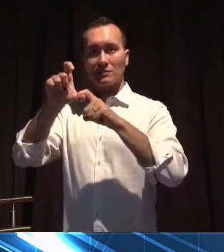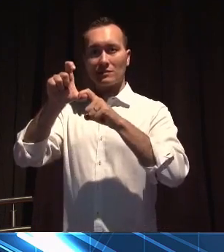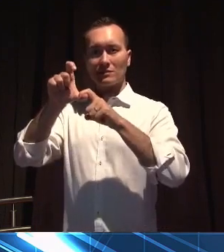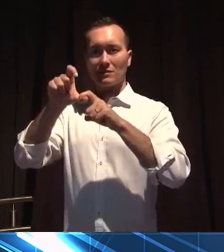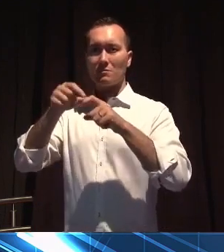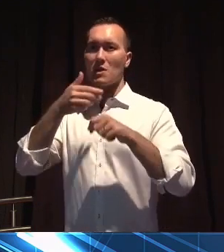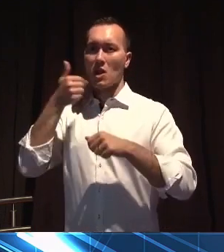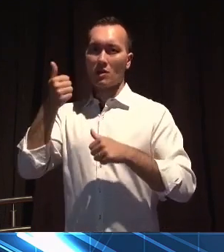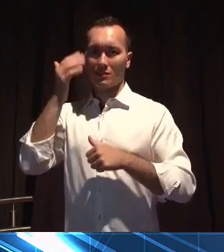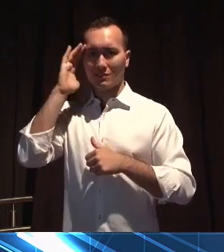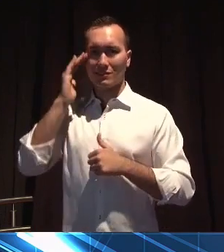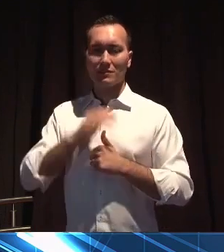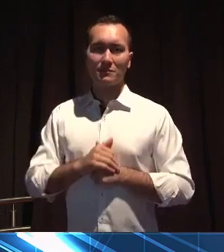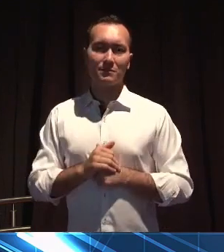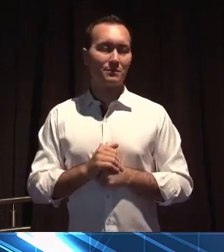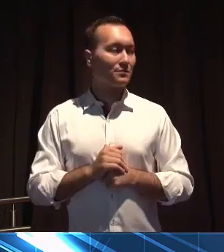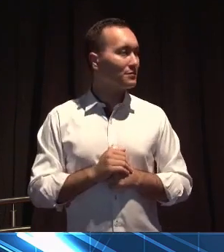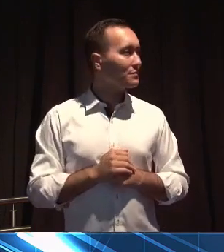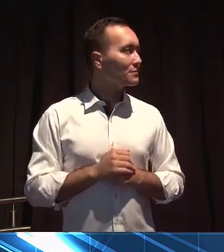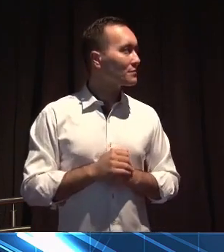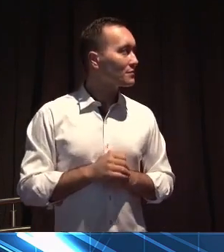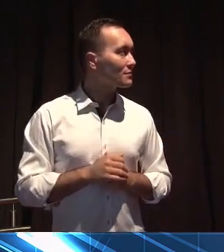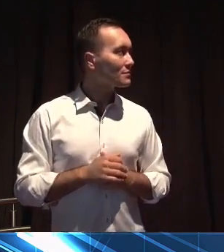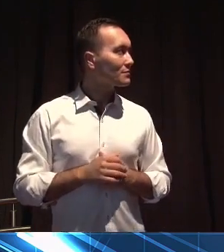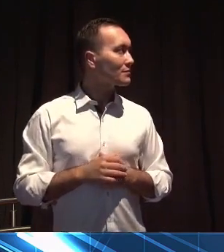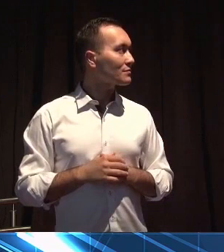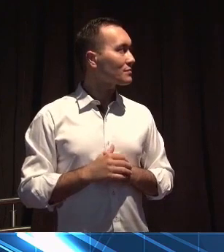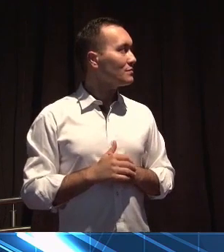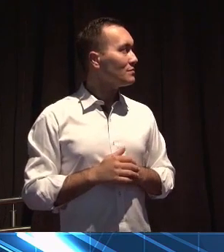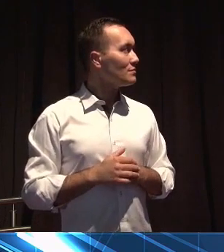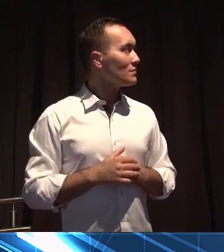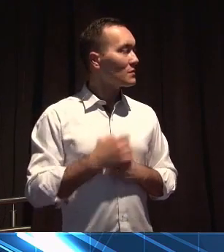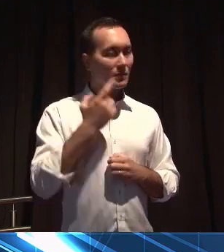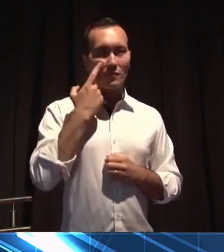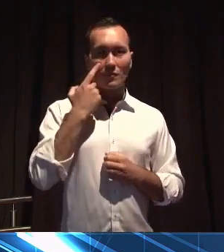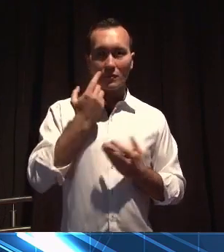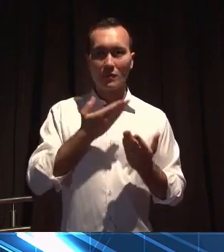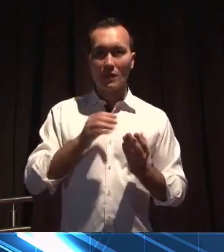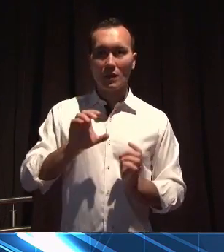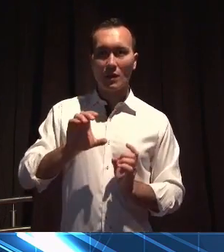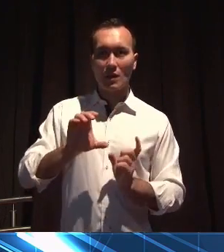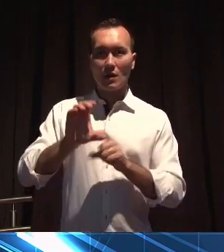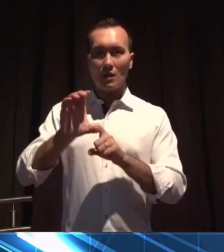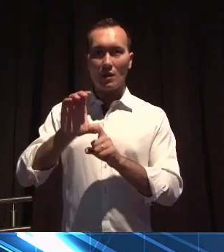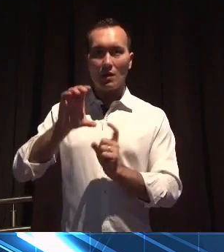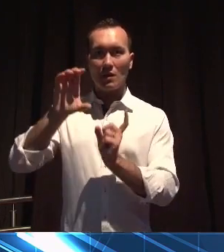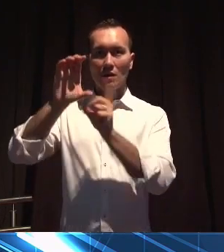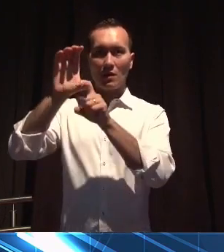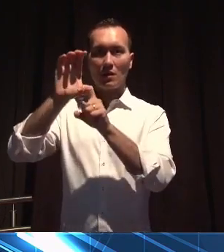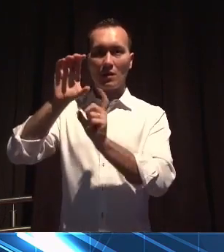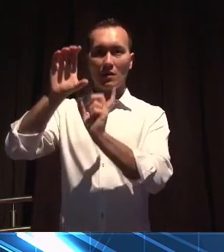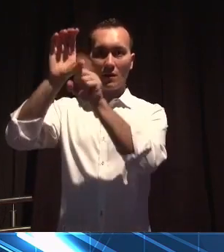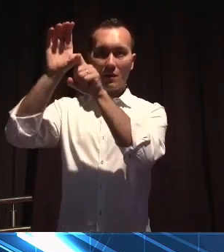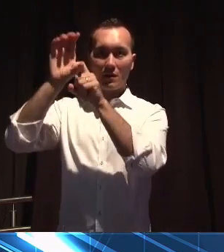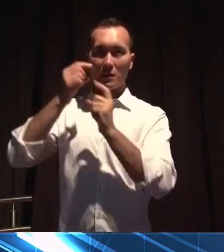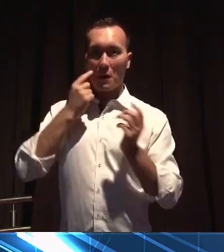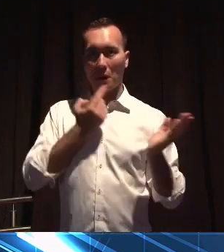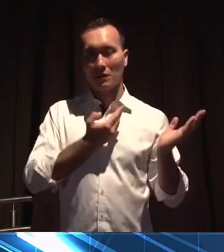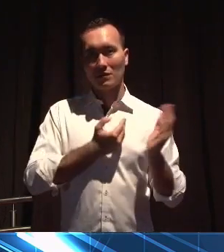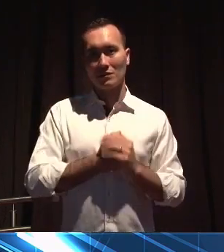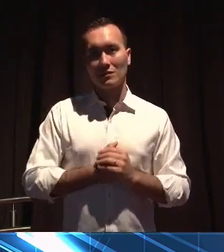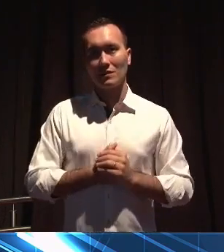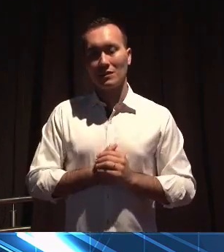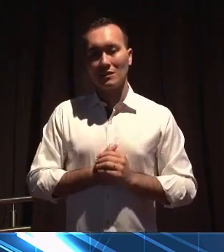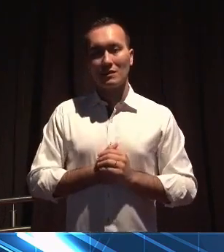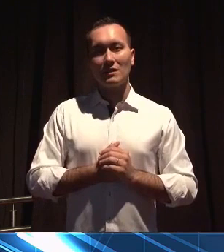é implementada pela camada de persistência que é de baixo nível E aí você vê que a setinhas apontam sempre pro núcleo que é o negócio então